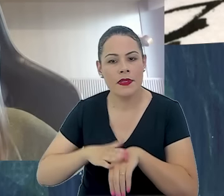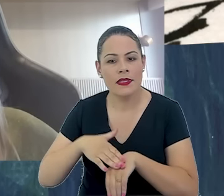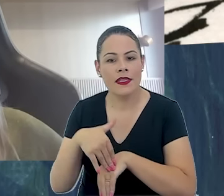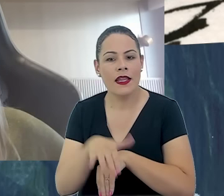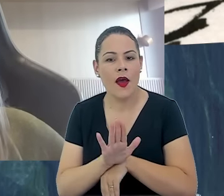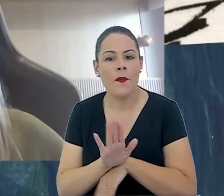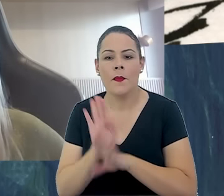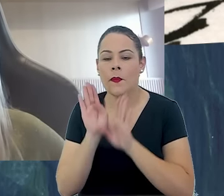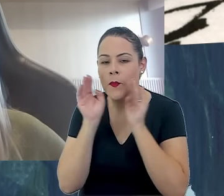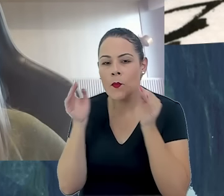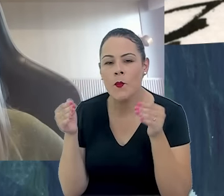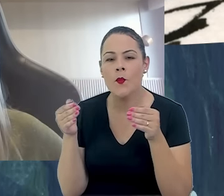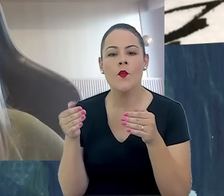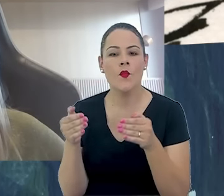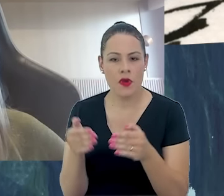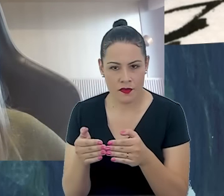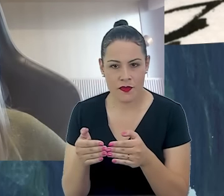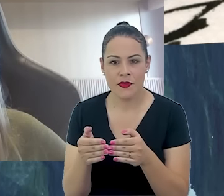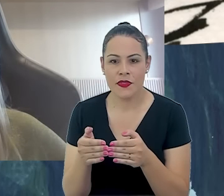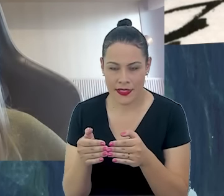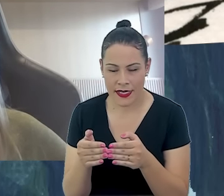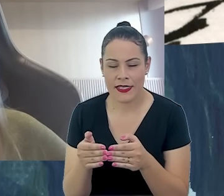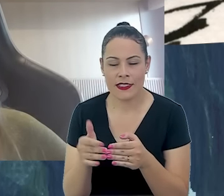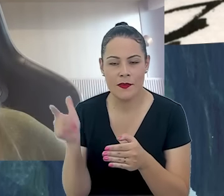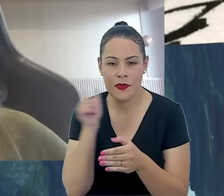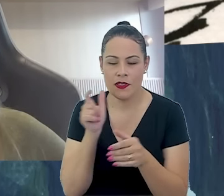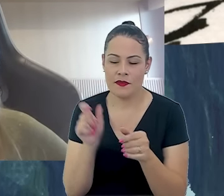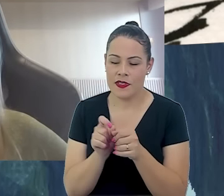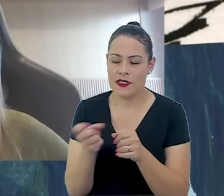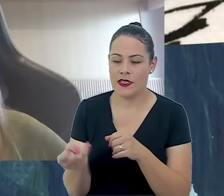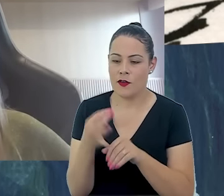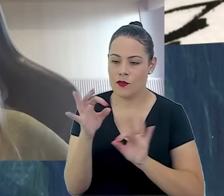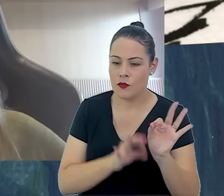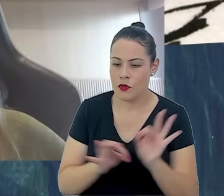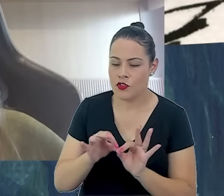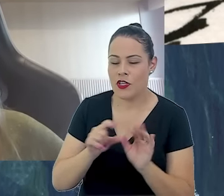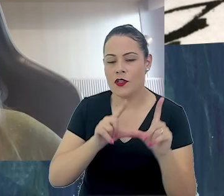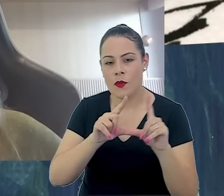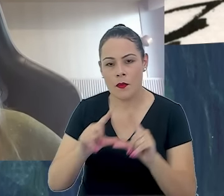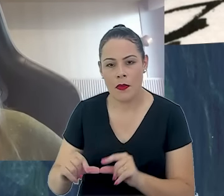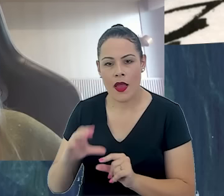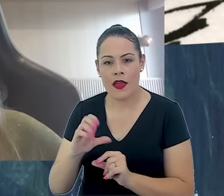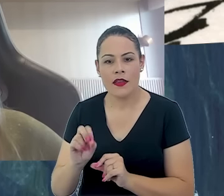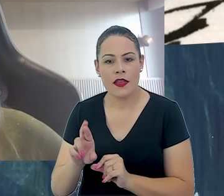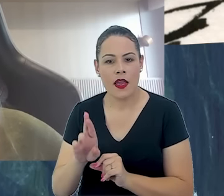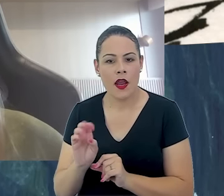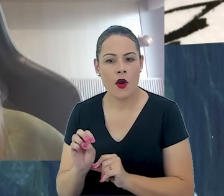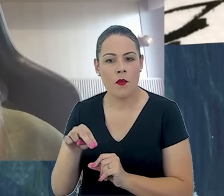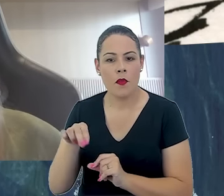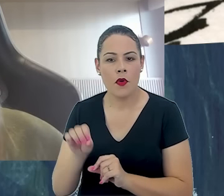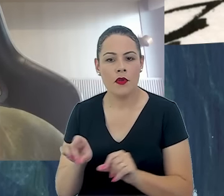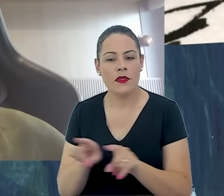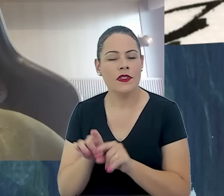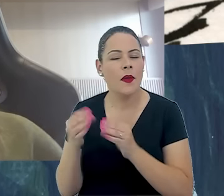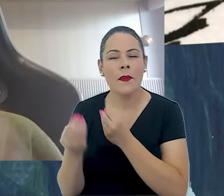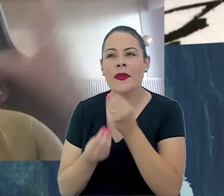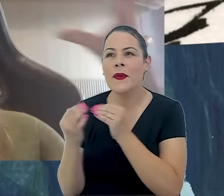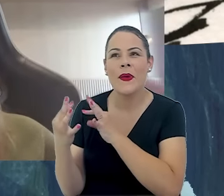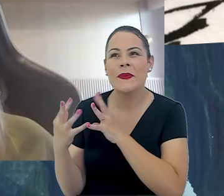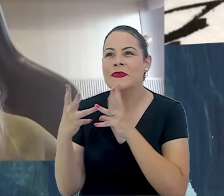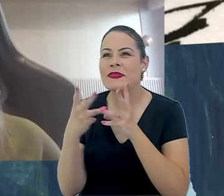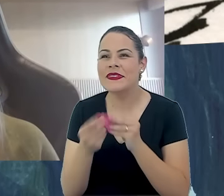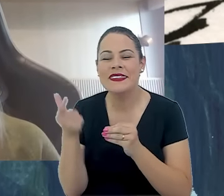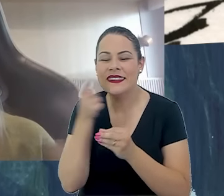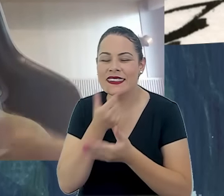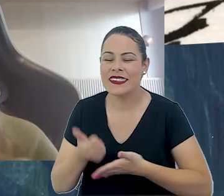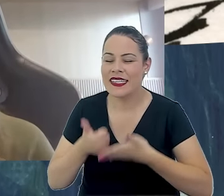vez mais focada, né, para iniciativas de baixo carbono, certo? E como tudo